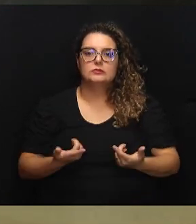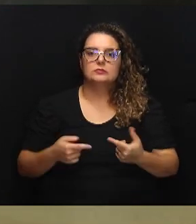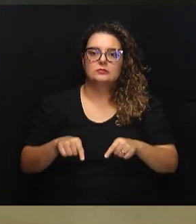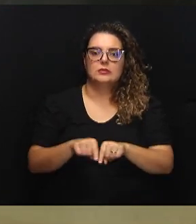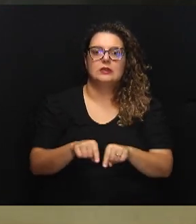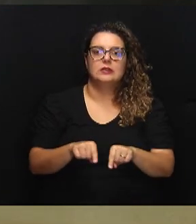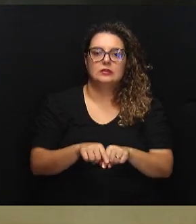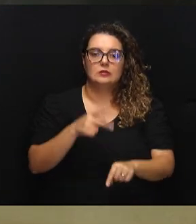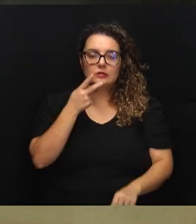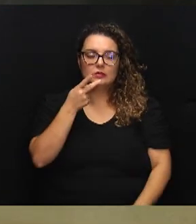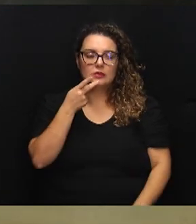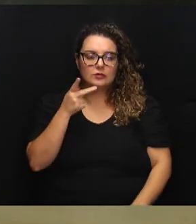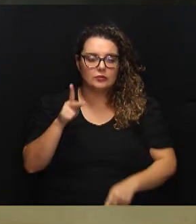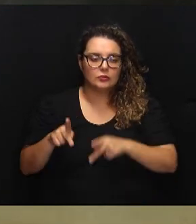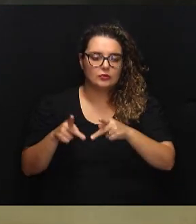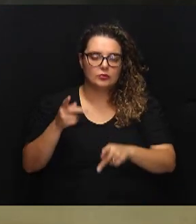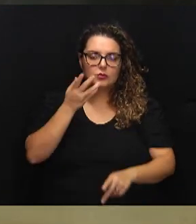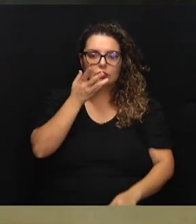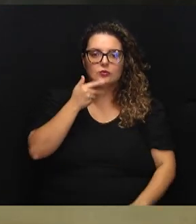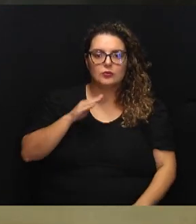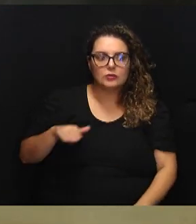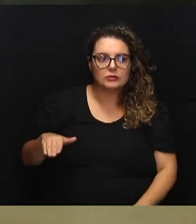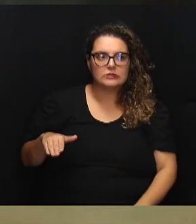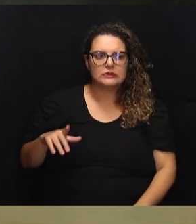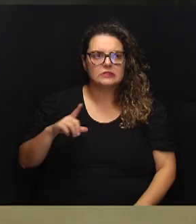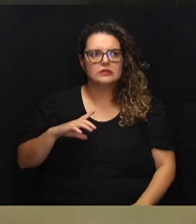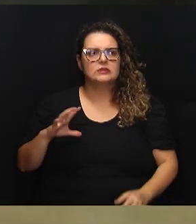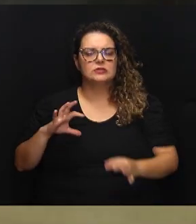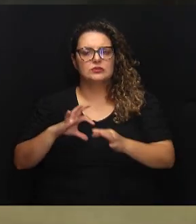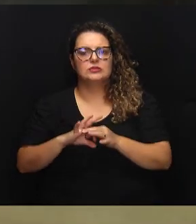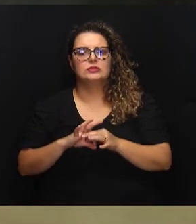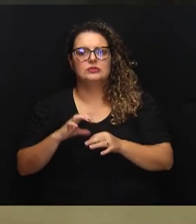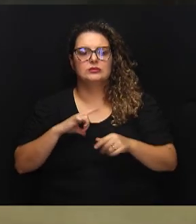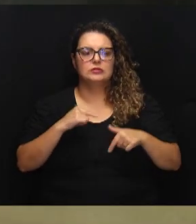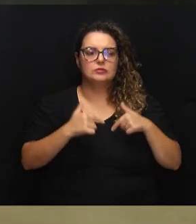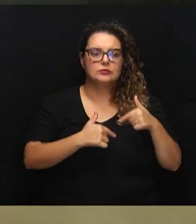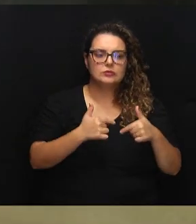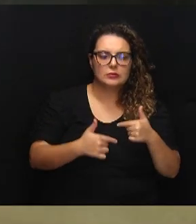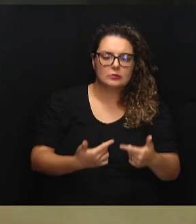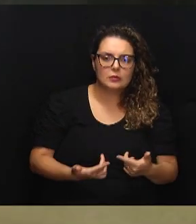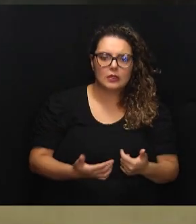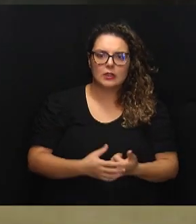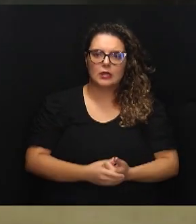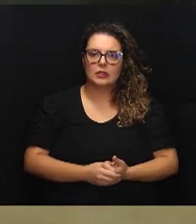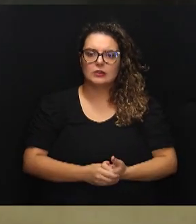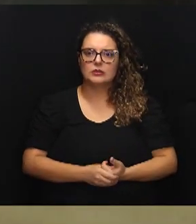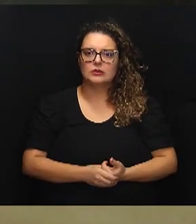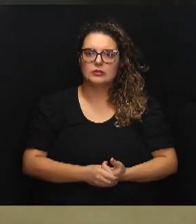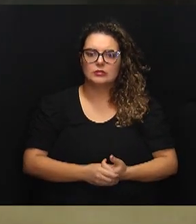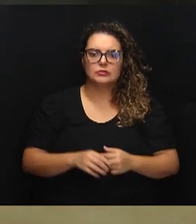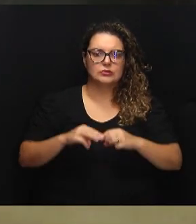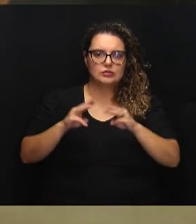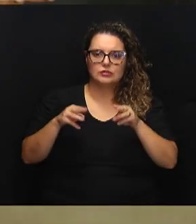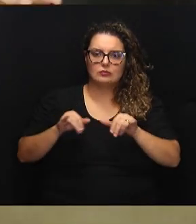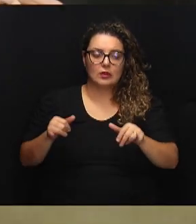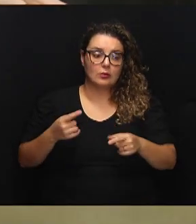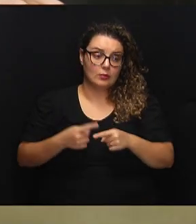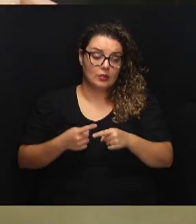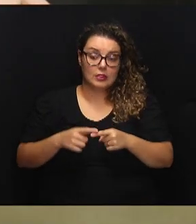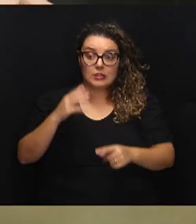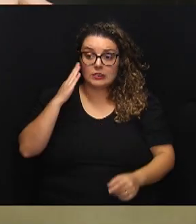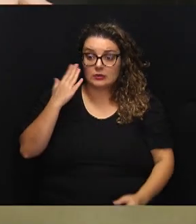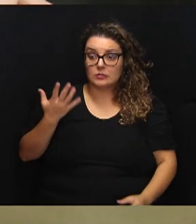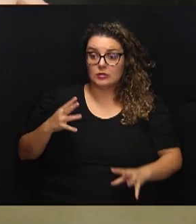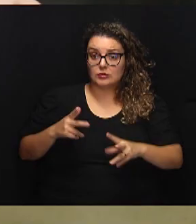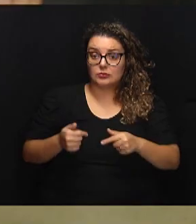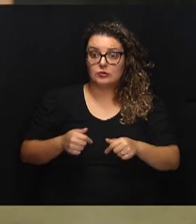público infantil. Existe uma conexão, existe um trabalho, né, de marketing, enfim, porque a gente sabe que todo hoje